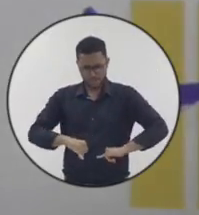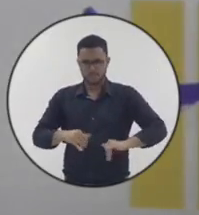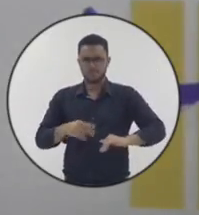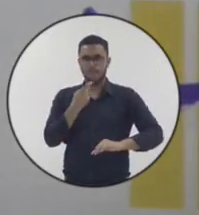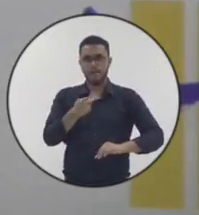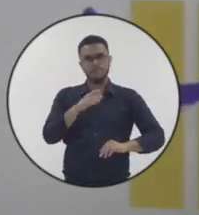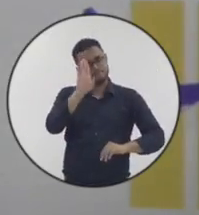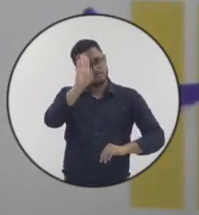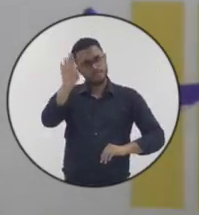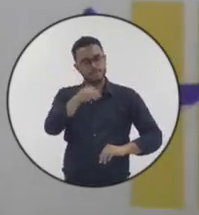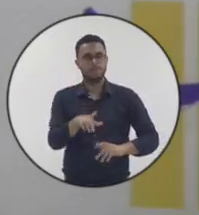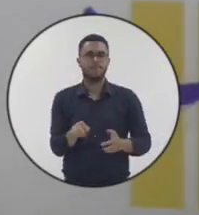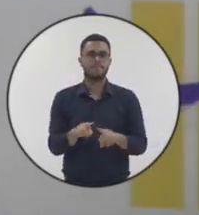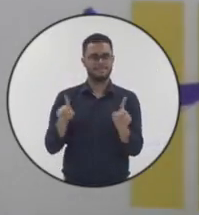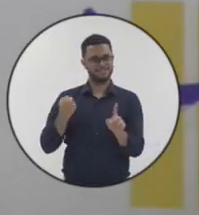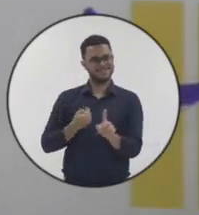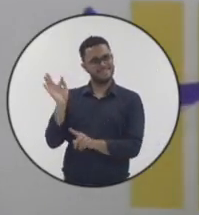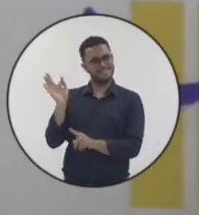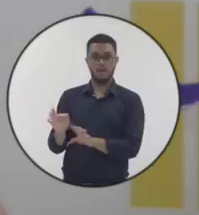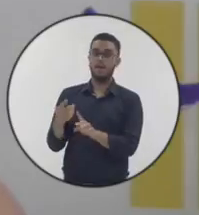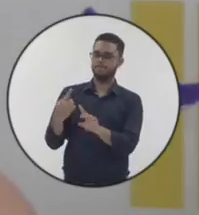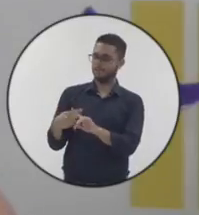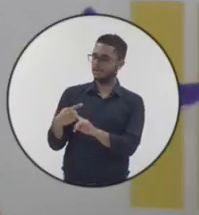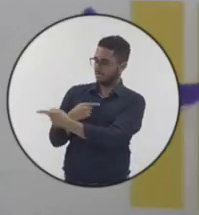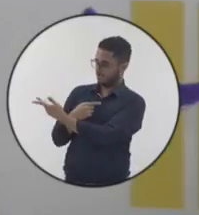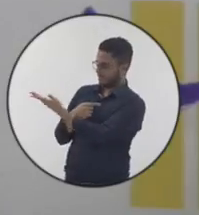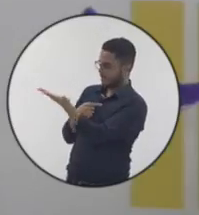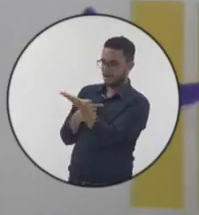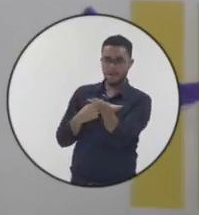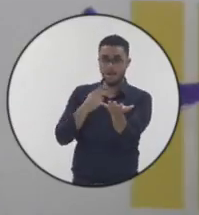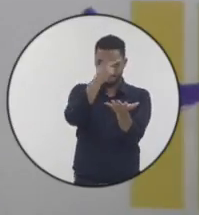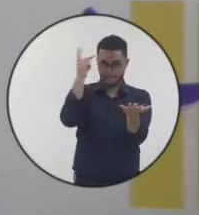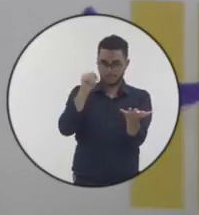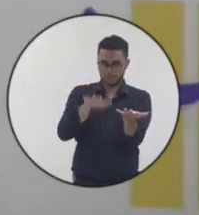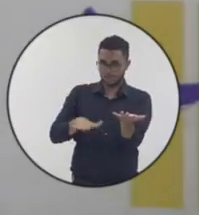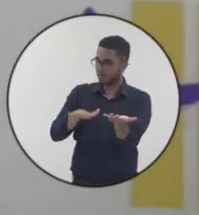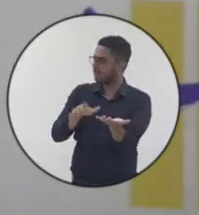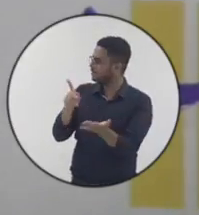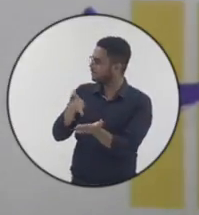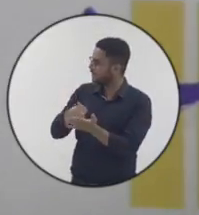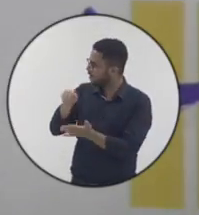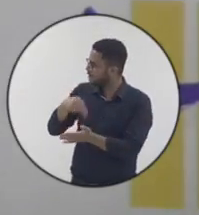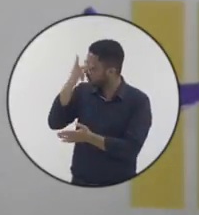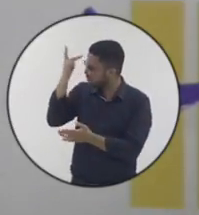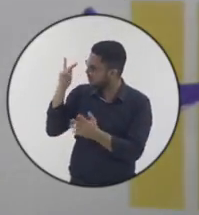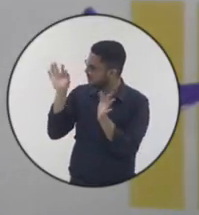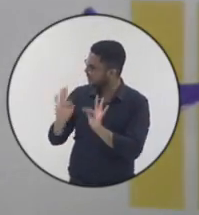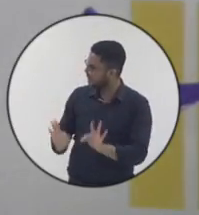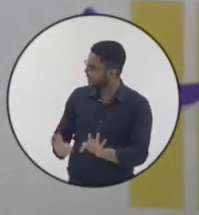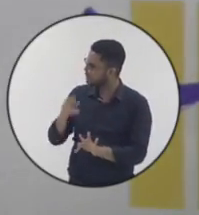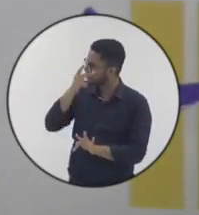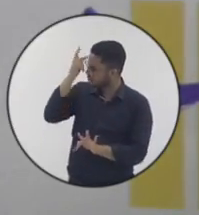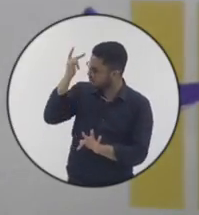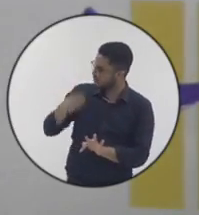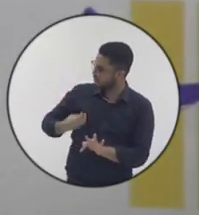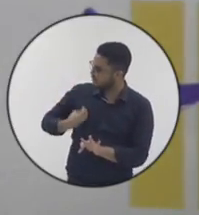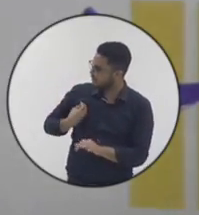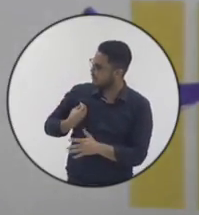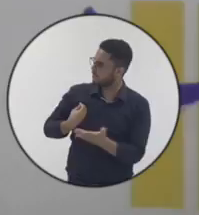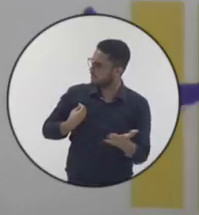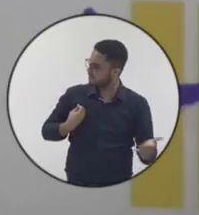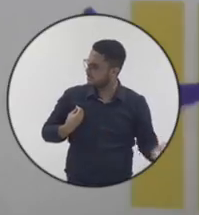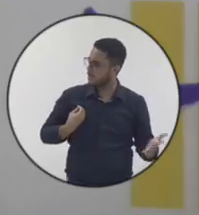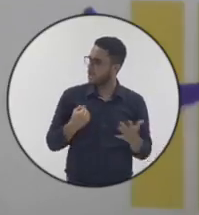as nossas felicidades, porque as pessoas que compõem aqui essa roda de diálogo são pessoas felizes, são pessoas que sobreviveram a